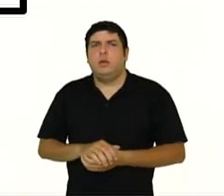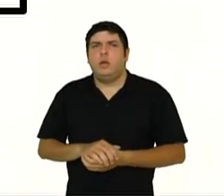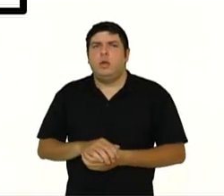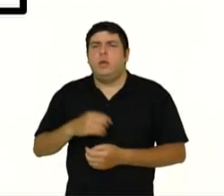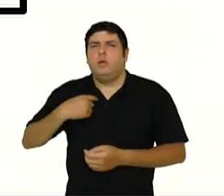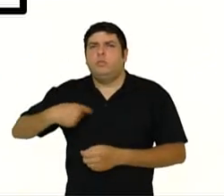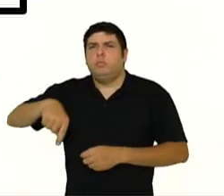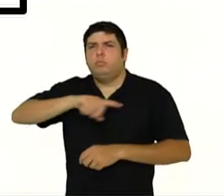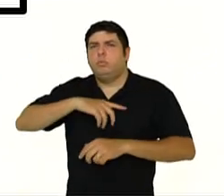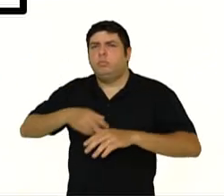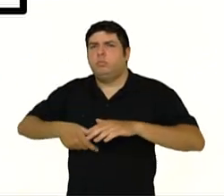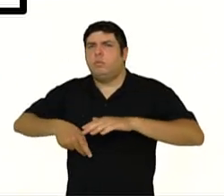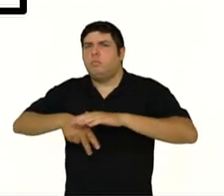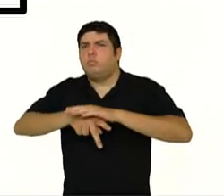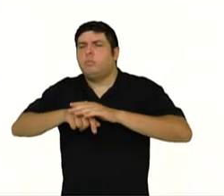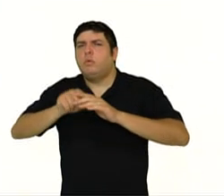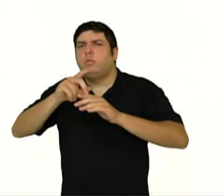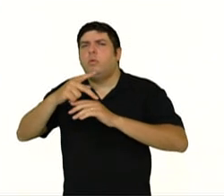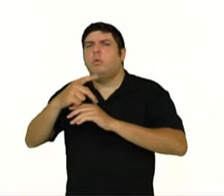da fruta.